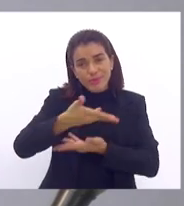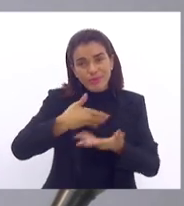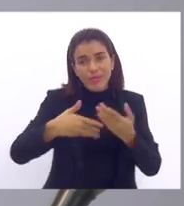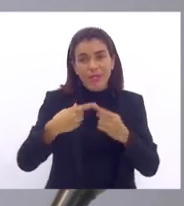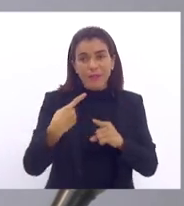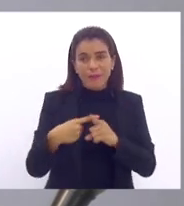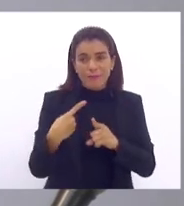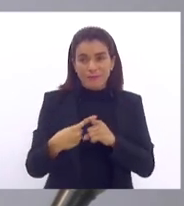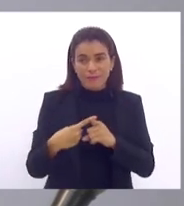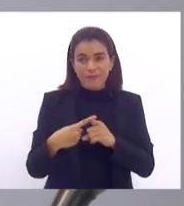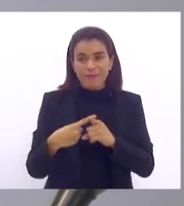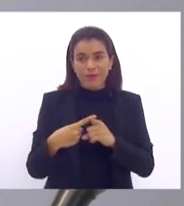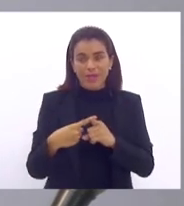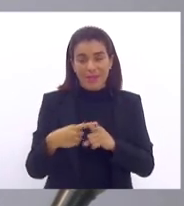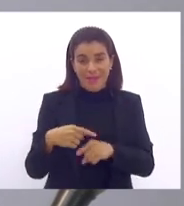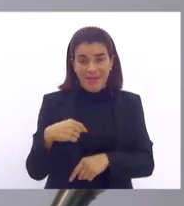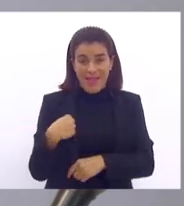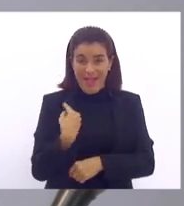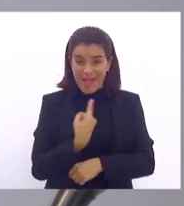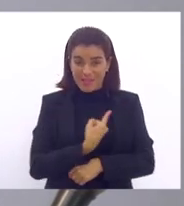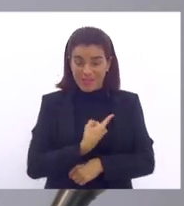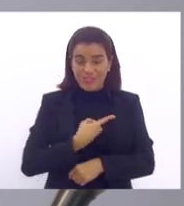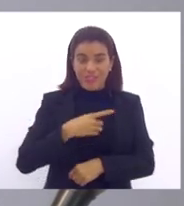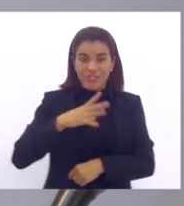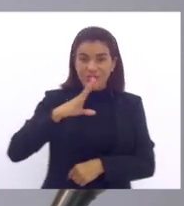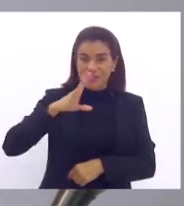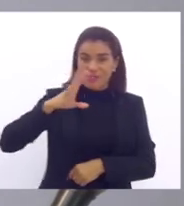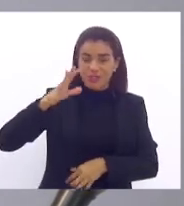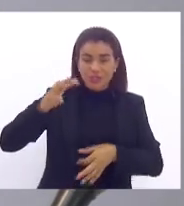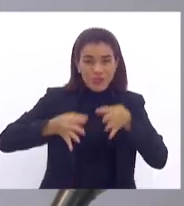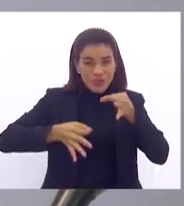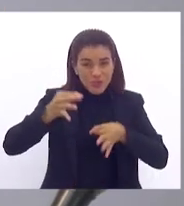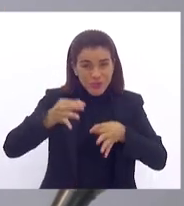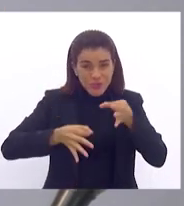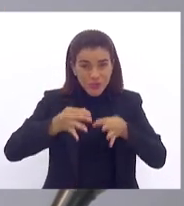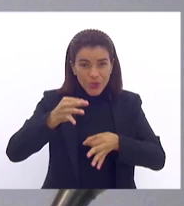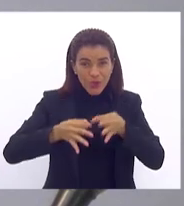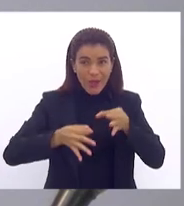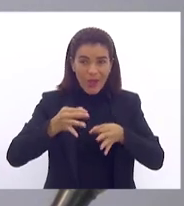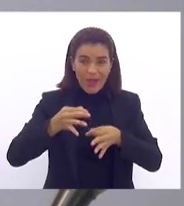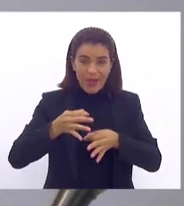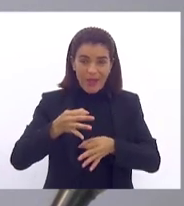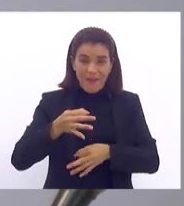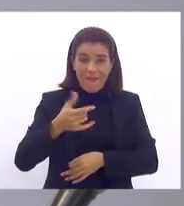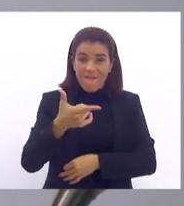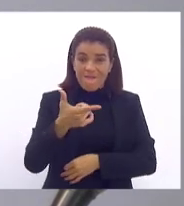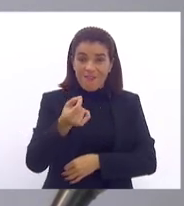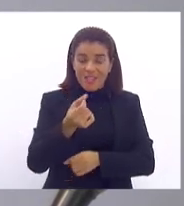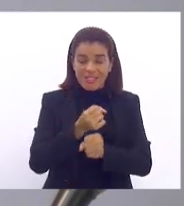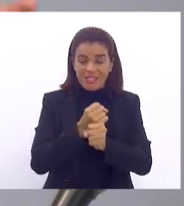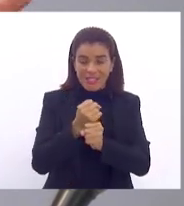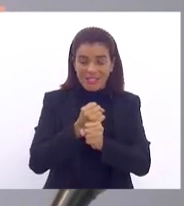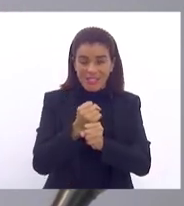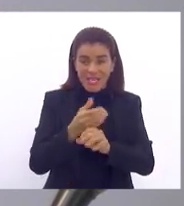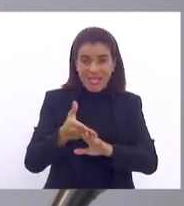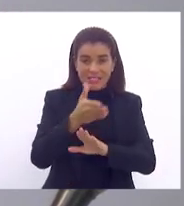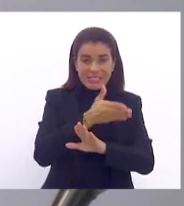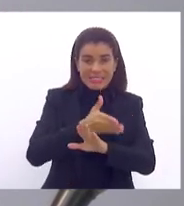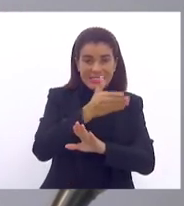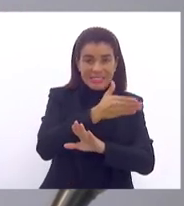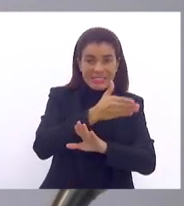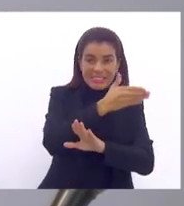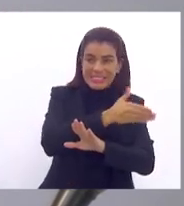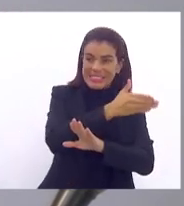porque a gente também julgar os fatos duas décadas depois com tudo que a gente